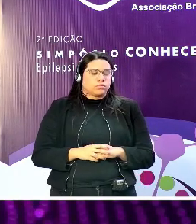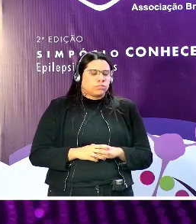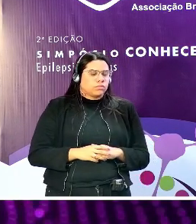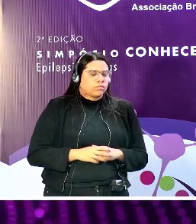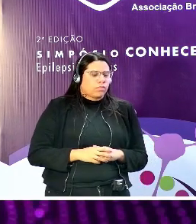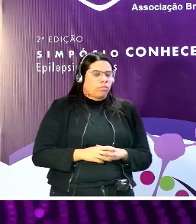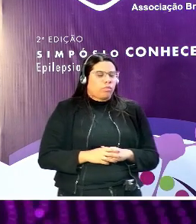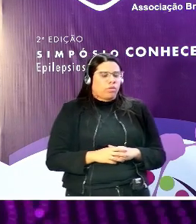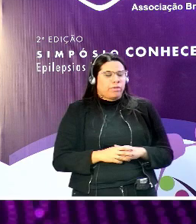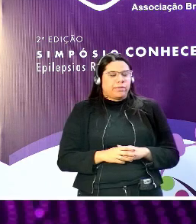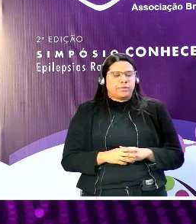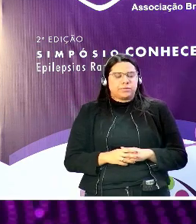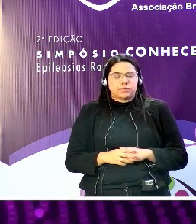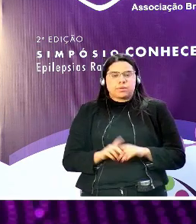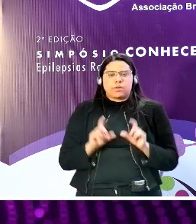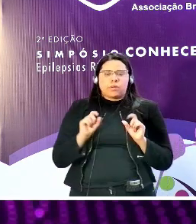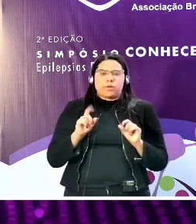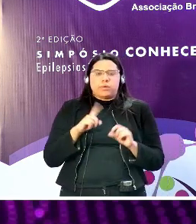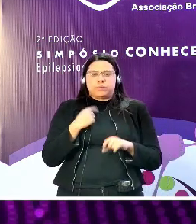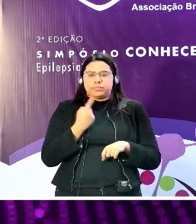O que a gente fez foi